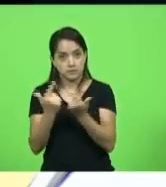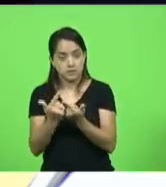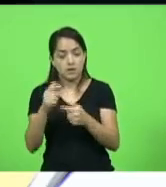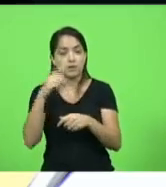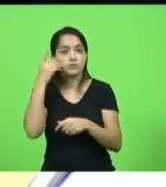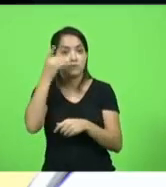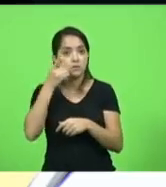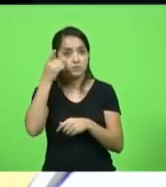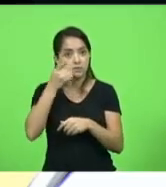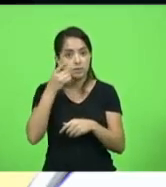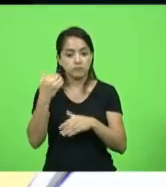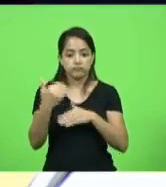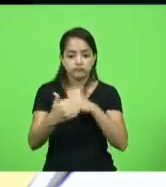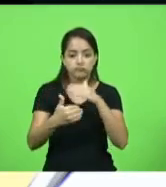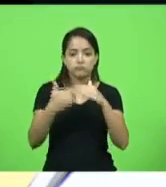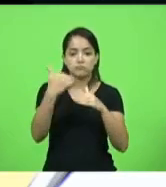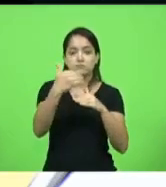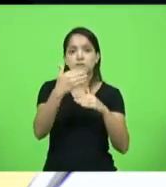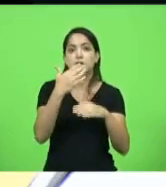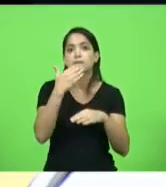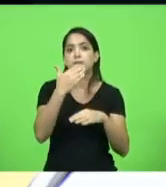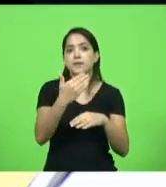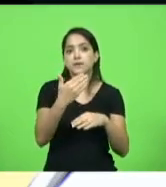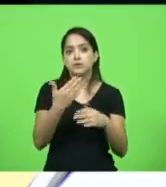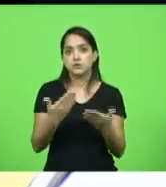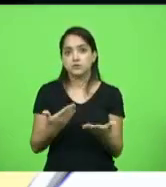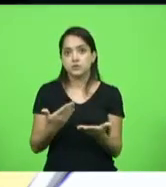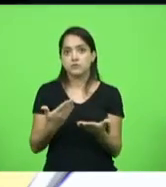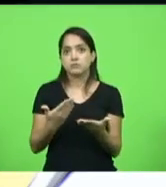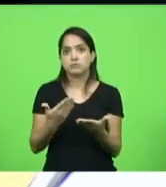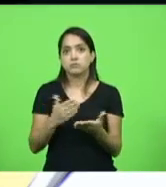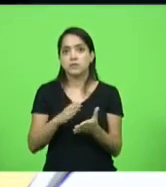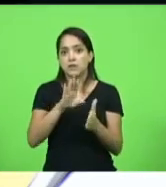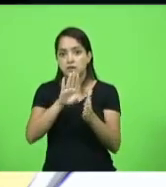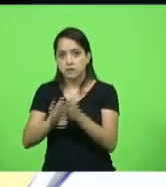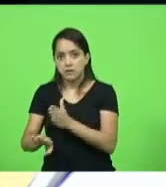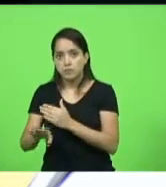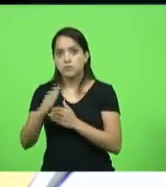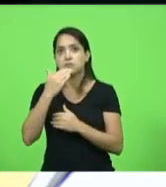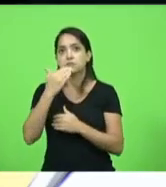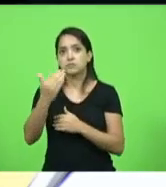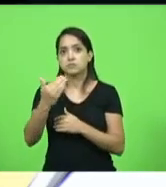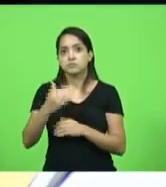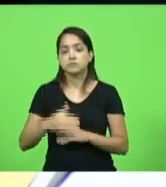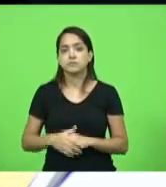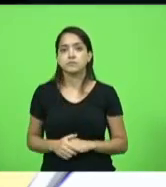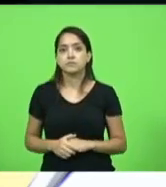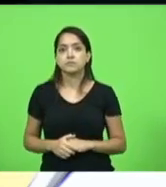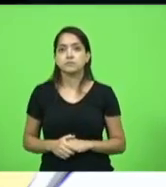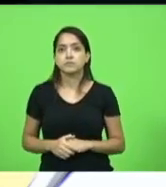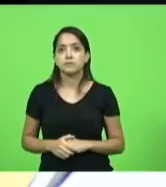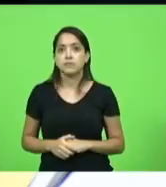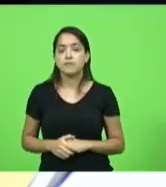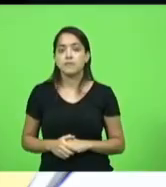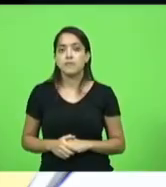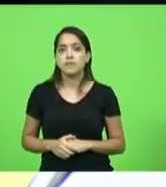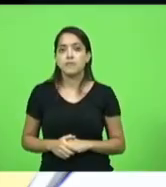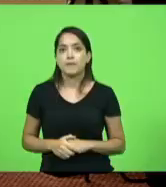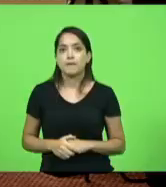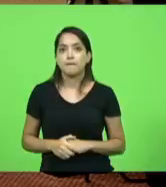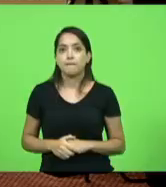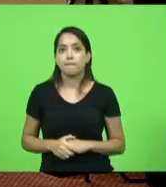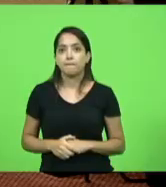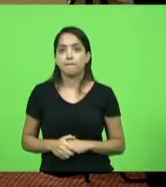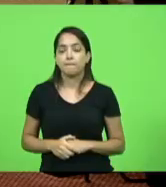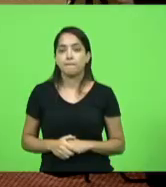aos trâmites, é que a gente pede para que se derrube esse requerimento do deputado Bruno. Obrigado. A palavra o deputado Ismael